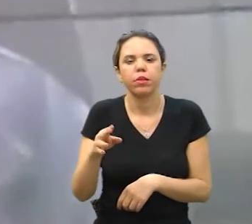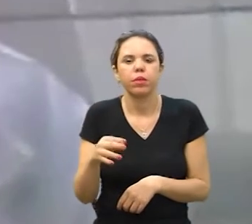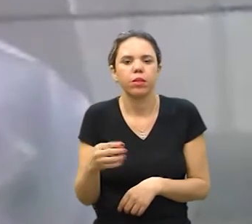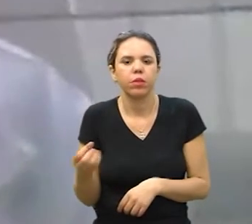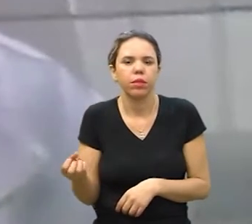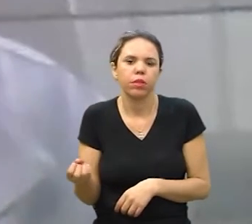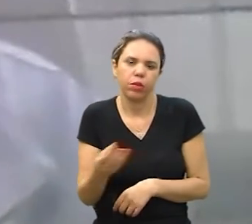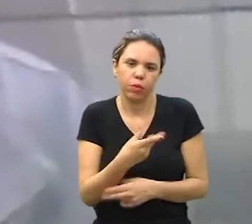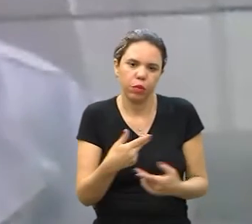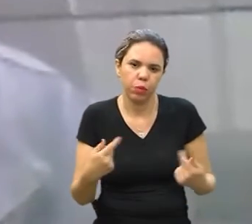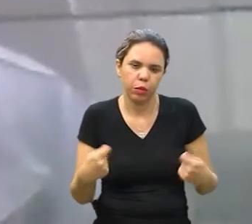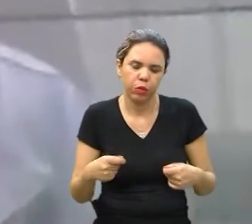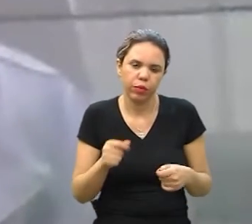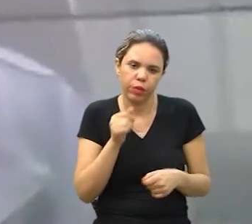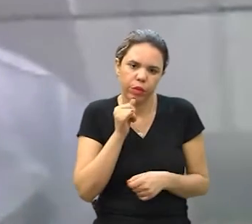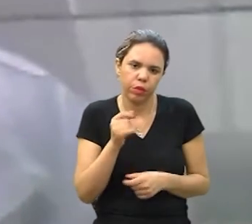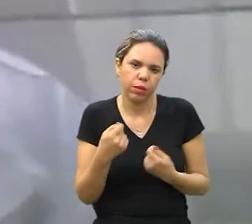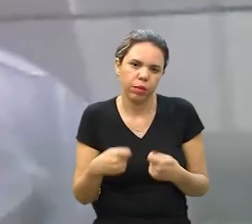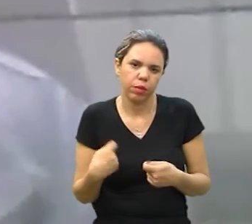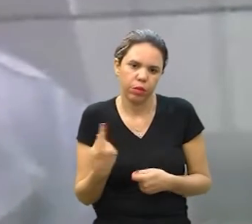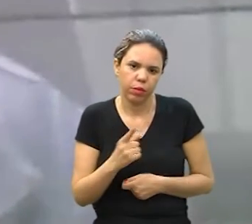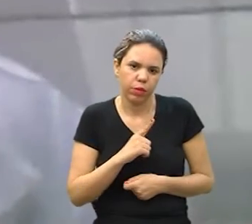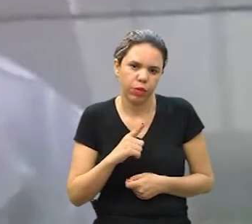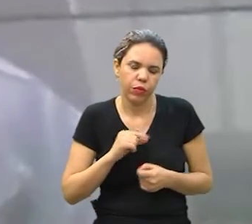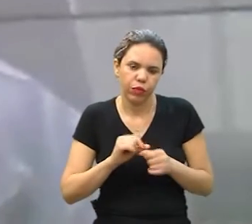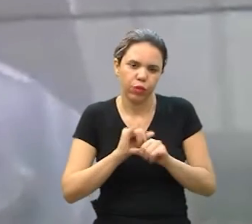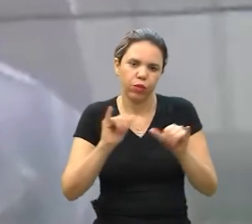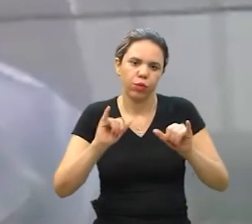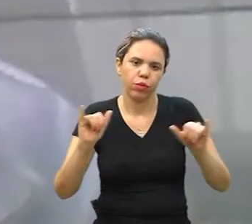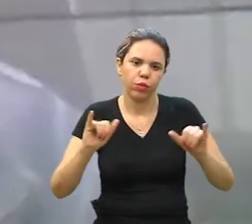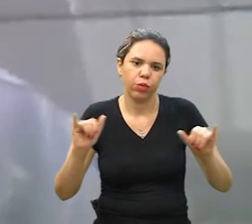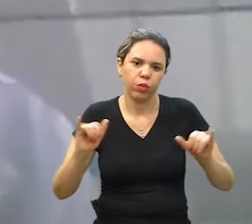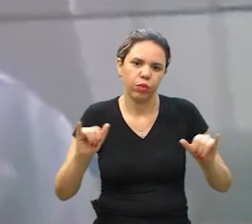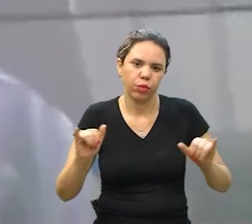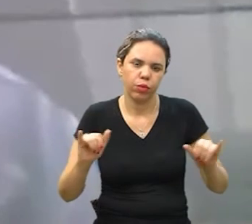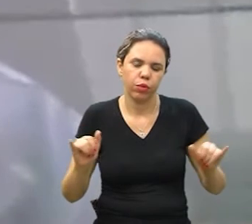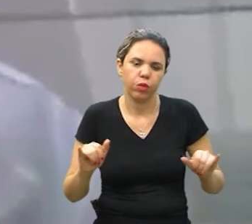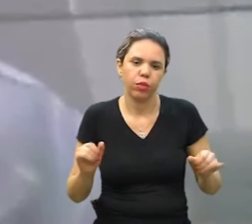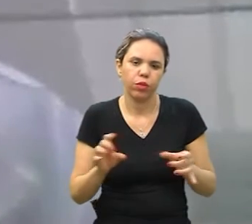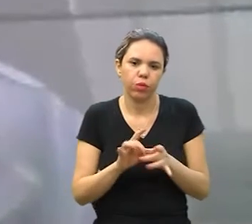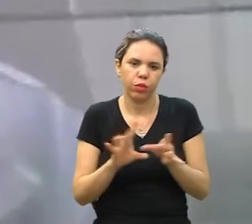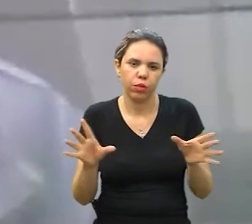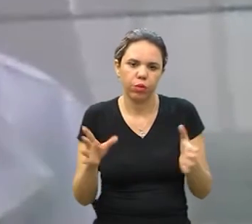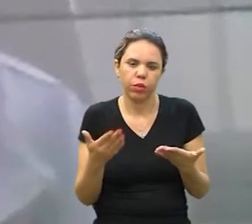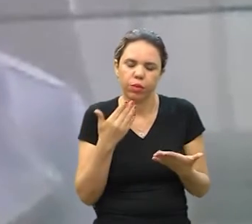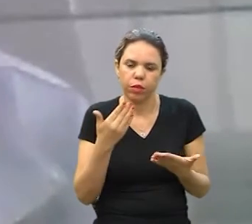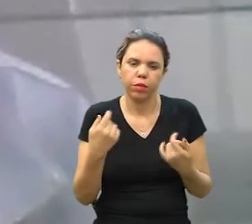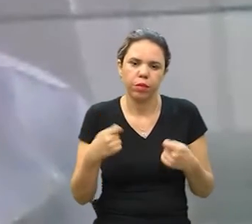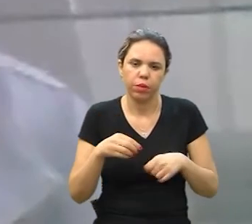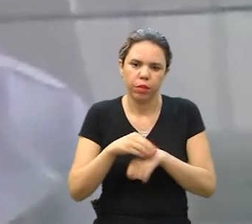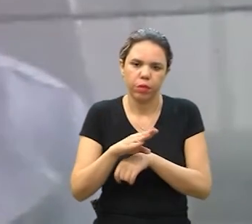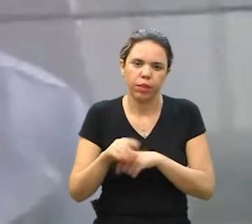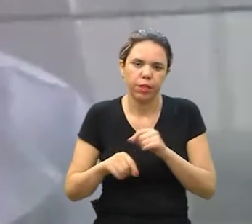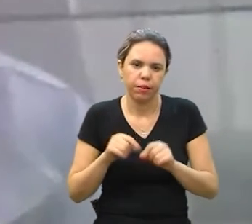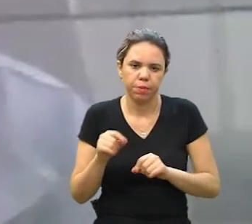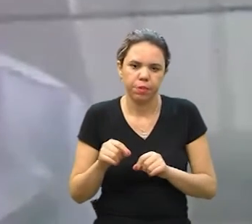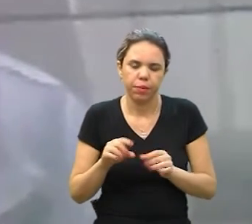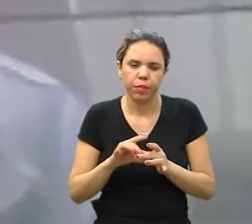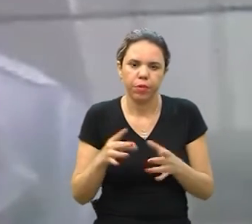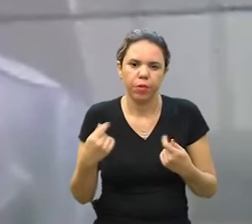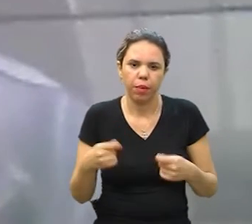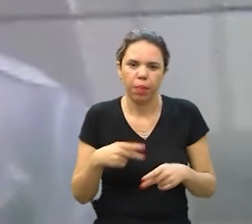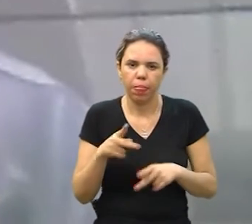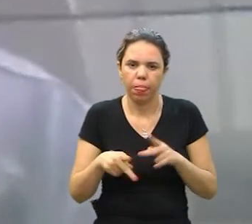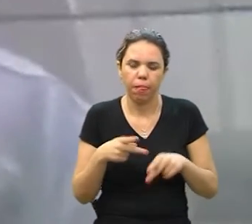principalmente quanto à nova demanda, que tem sido, a gente tem feito uma campanha pela livre demanda, né? E o meu recado é que